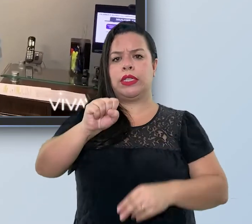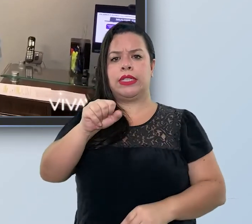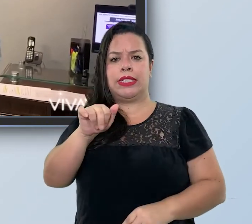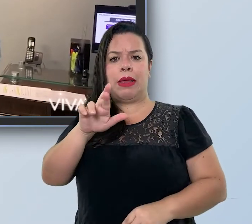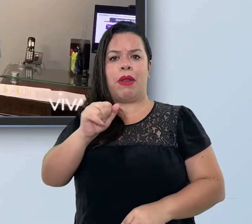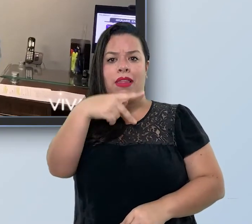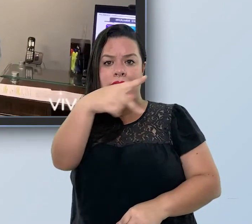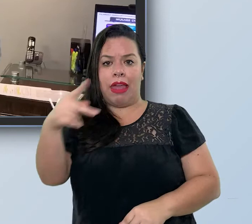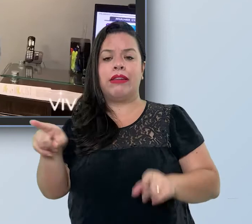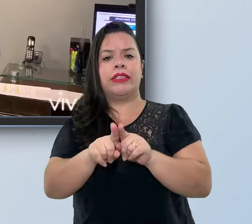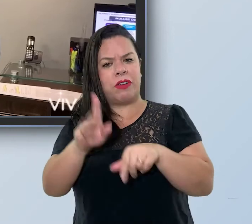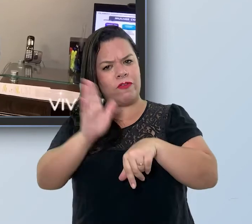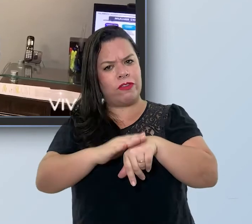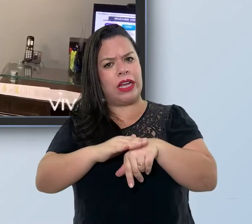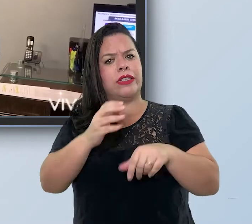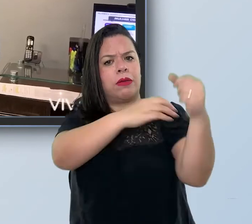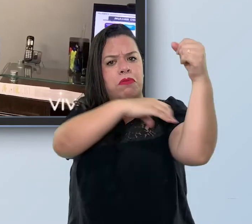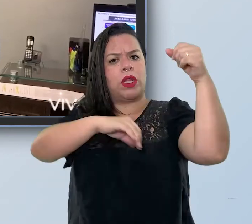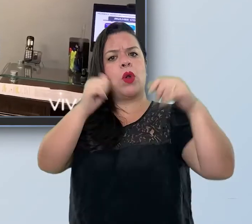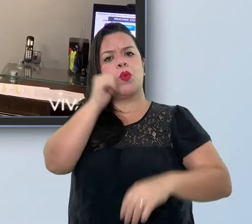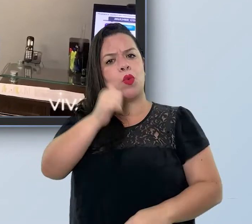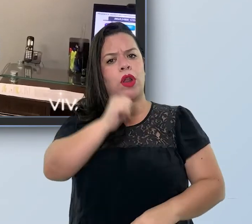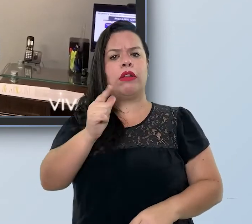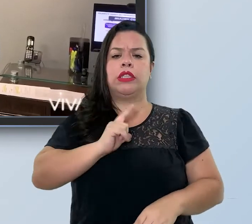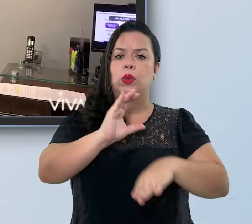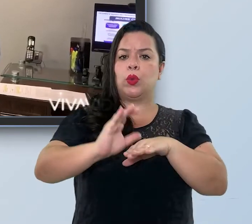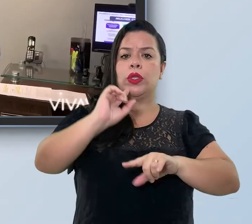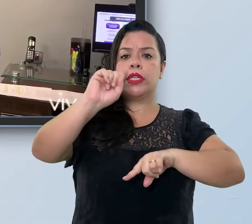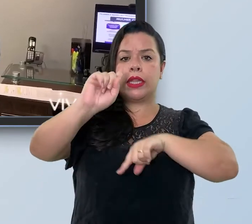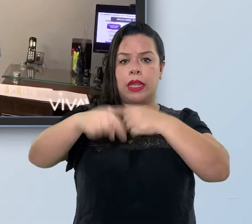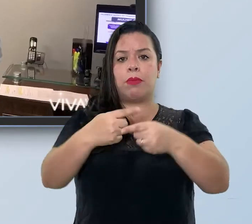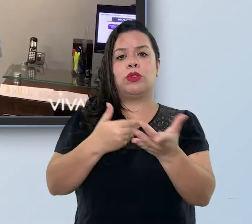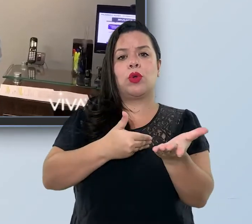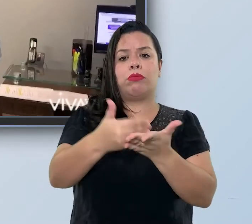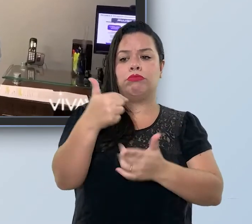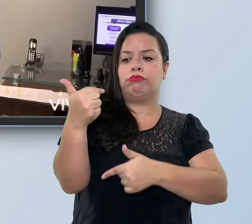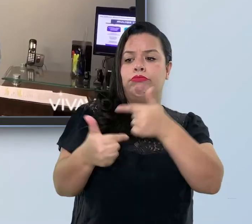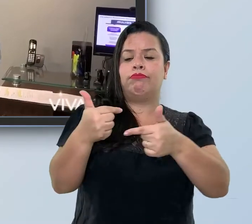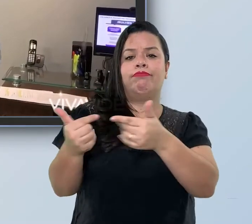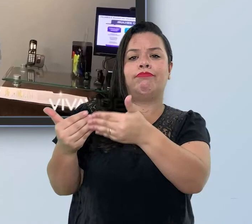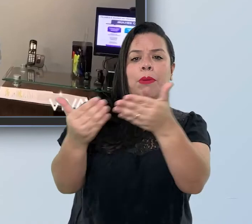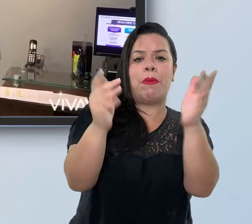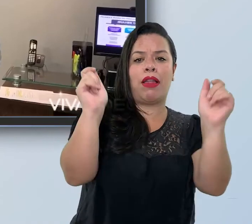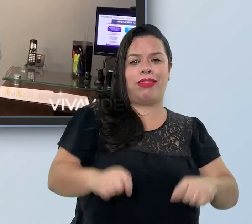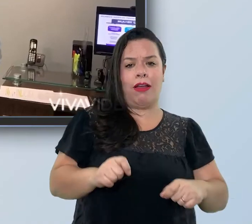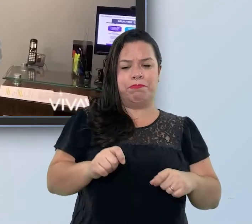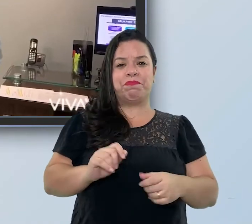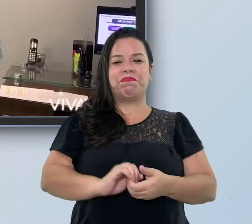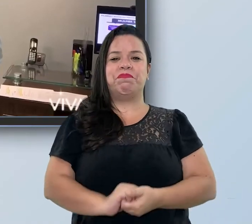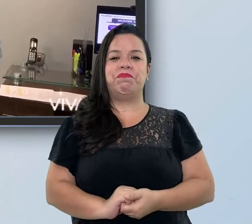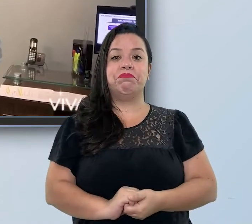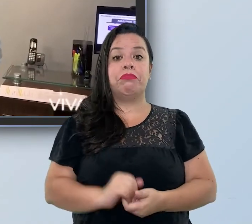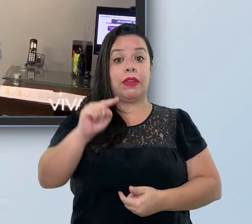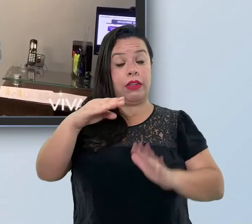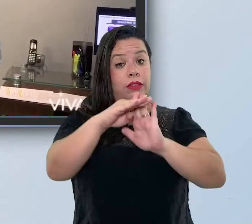por exemplo, o SEBRAE delas realizam, empoderando as mulheres com cursos que depois as portas do mercado de trabalho estarão mais abertas